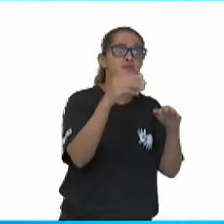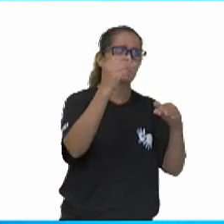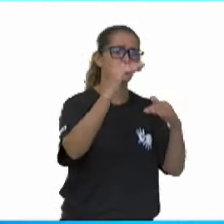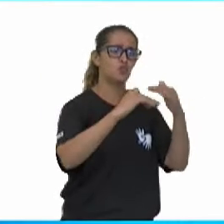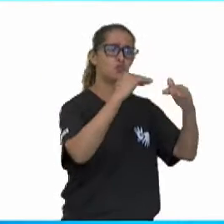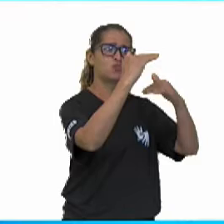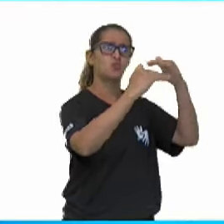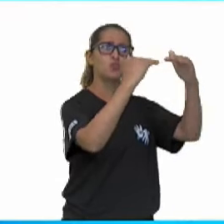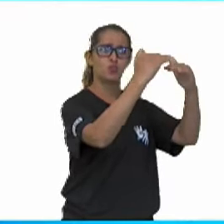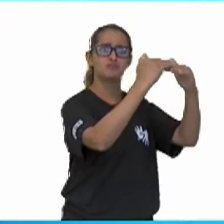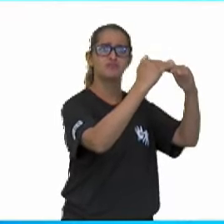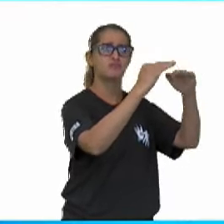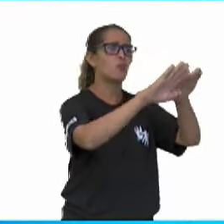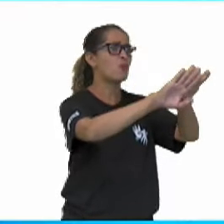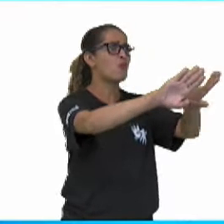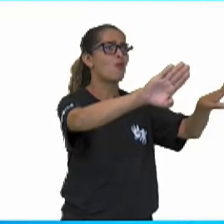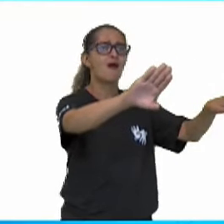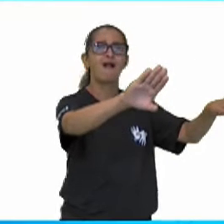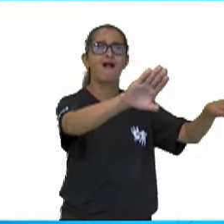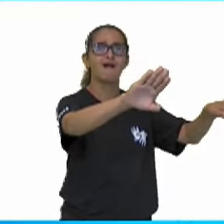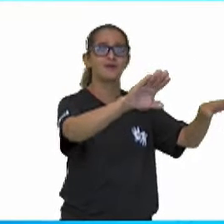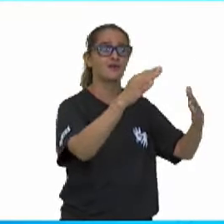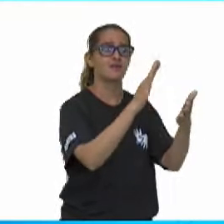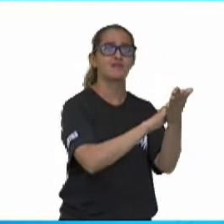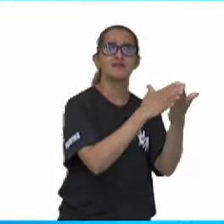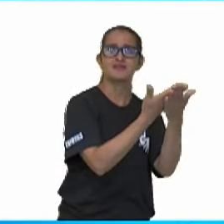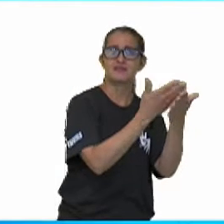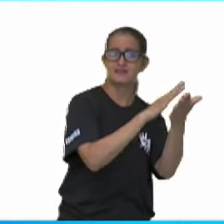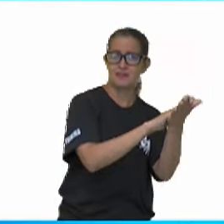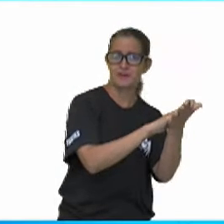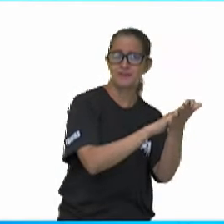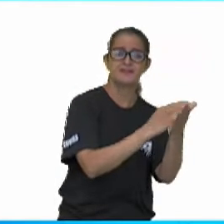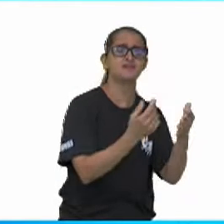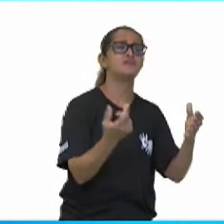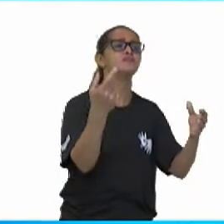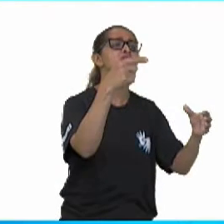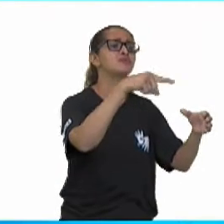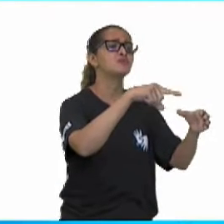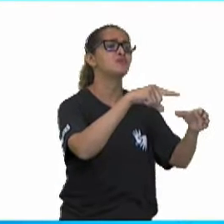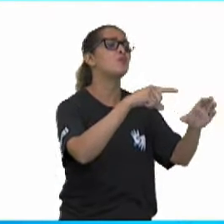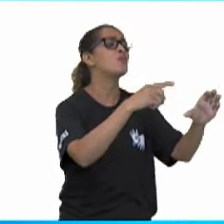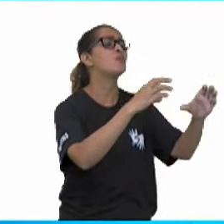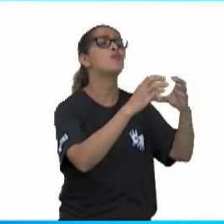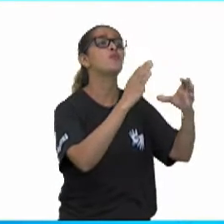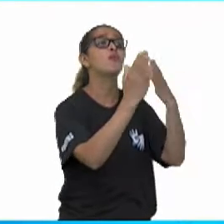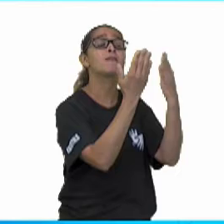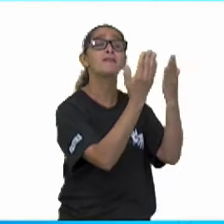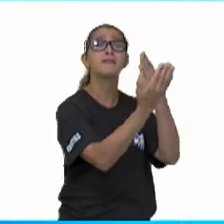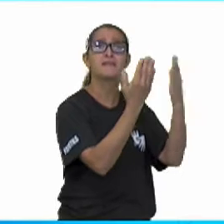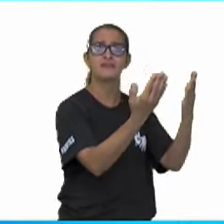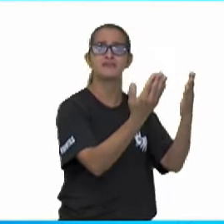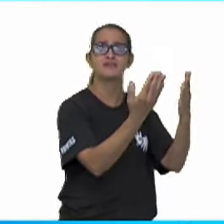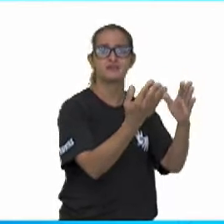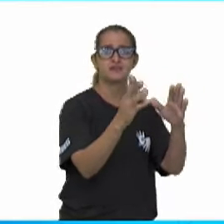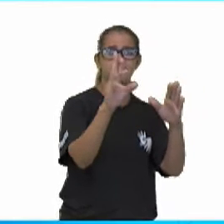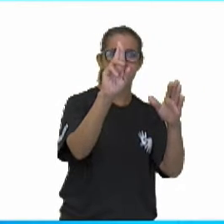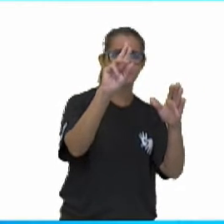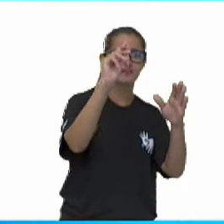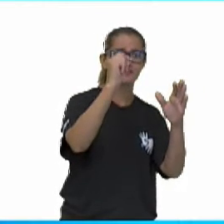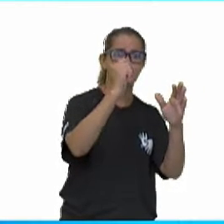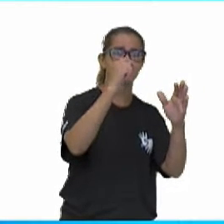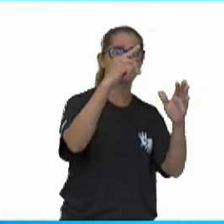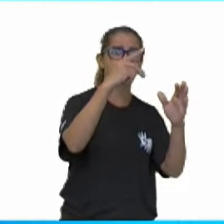e culturas. Os intérpretes são mencionados como rappers, ou com a sigla